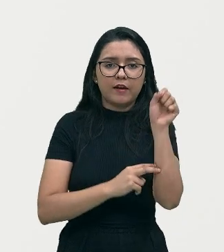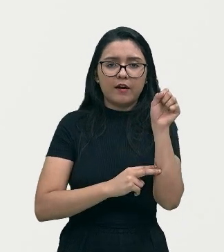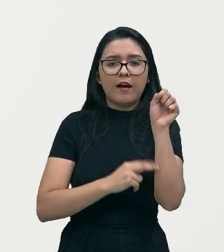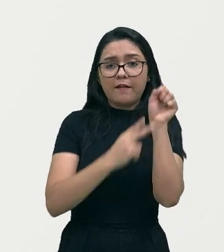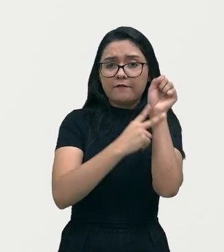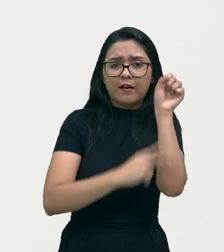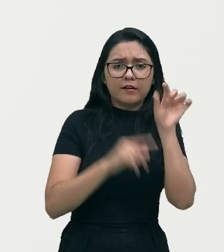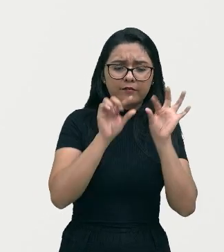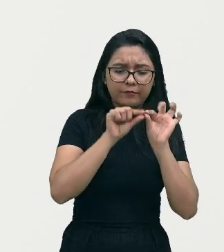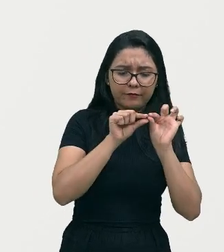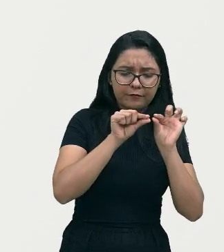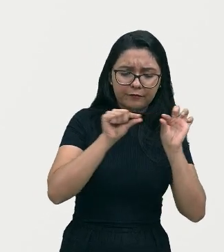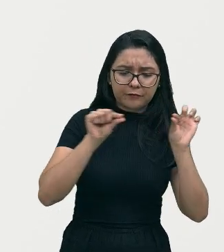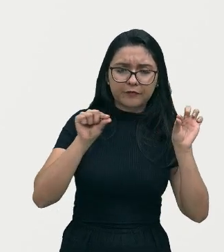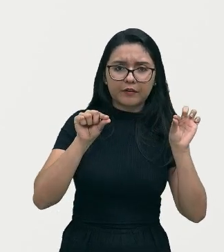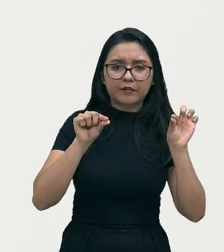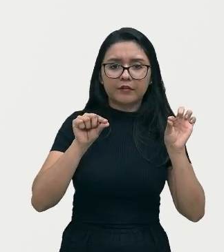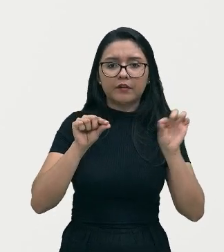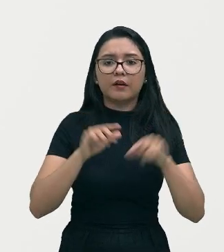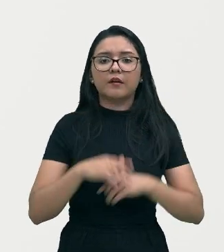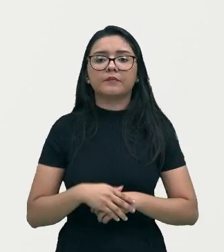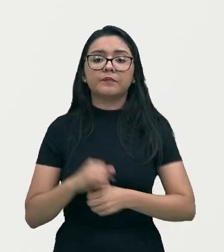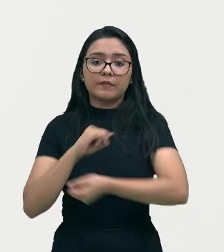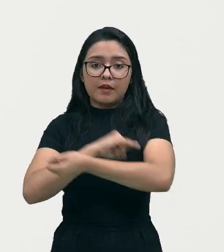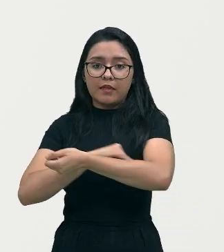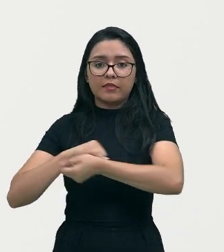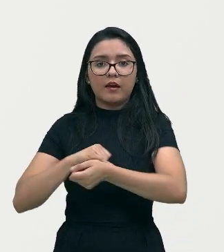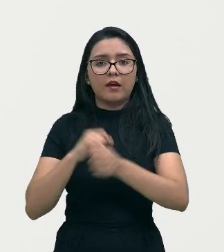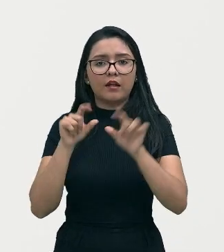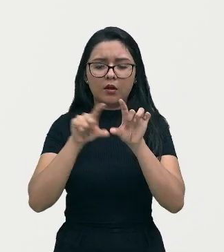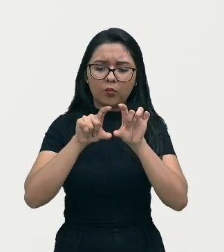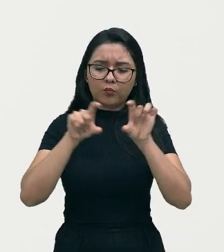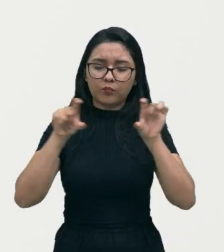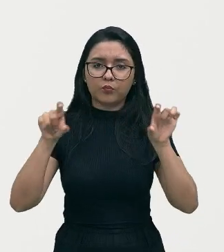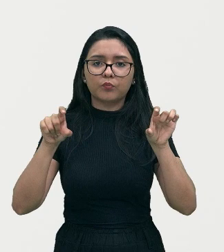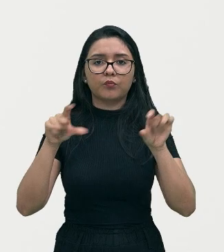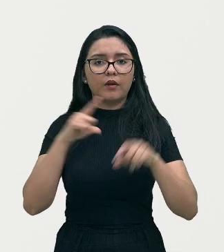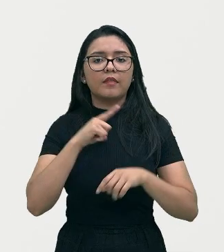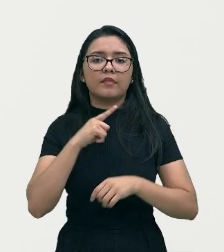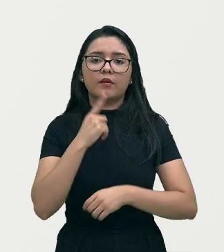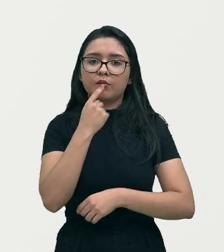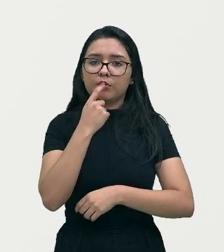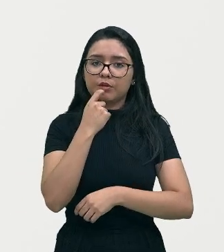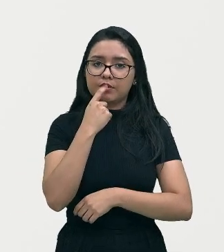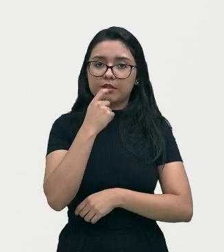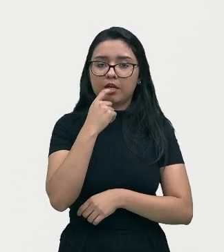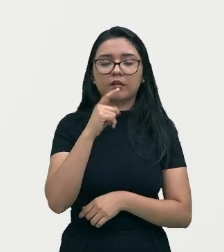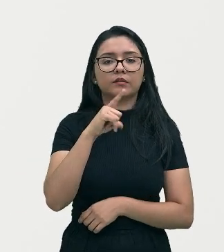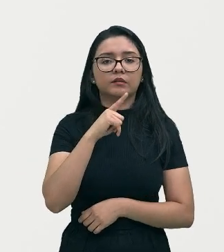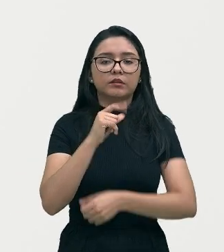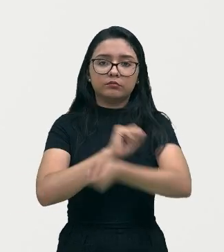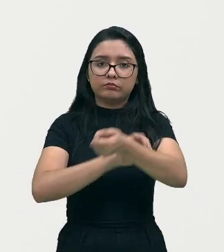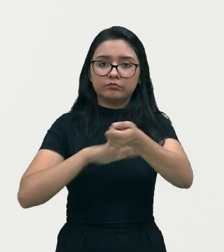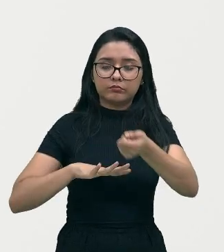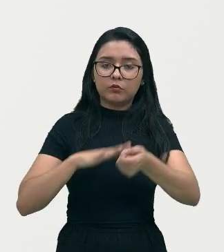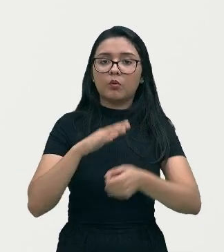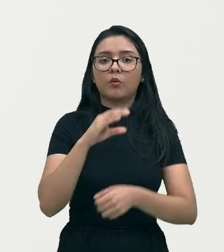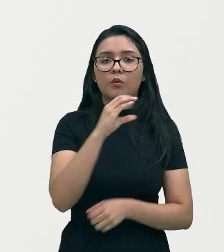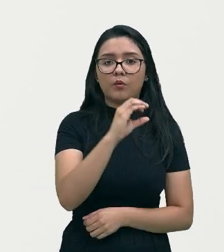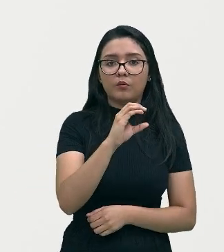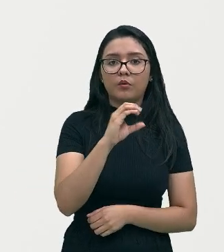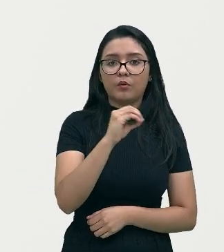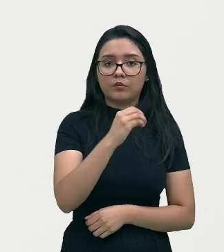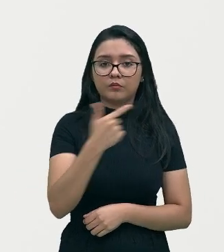transportam ali o sangue arterial, né? Aquele sangue rico em oxigênio. E temos também